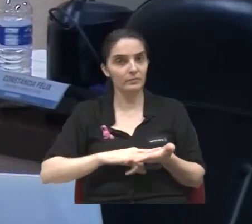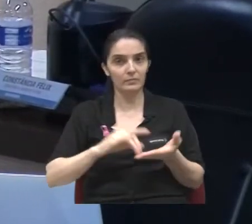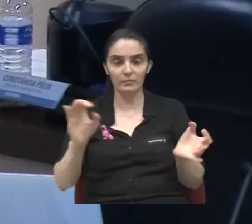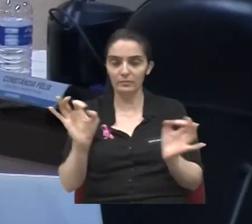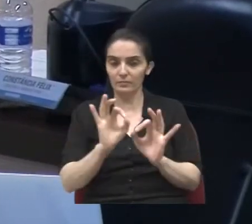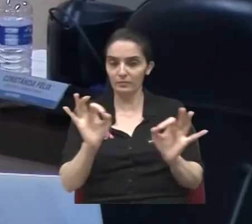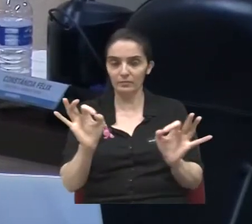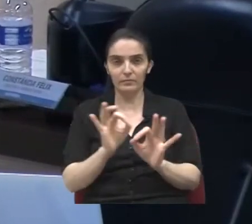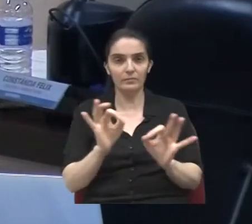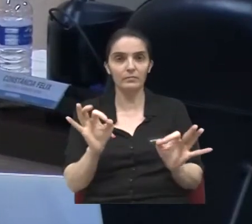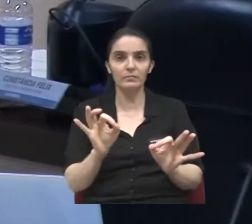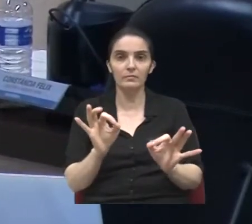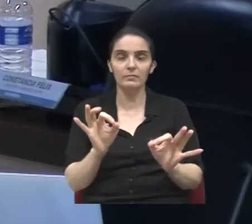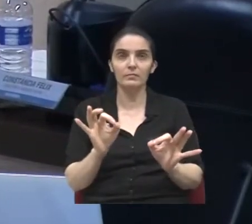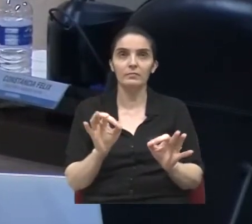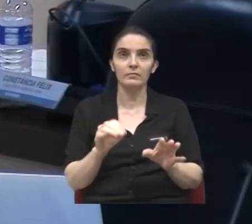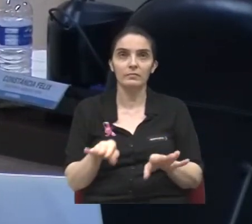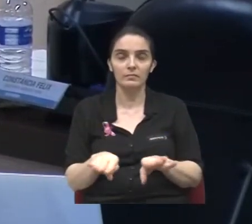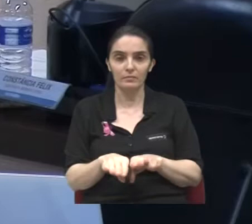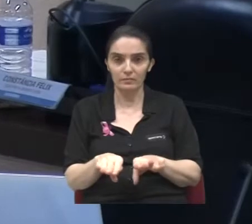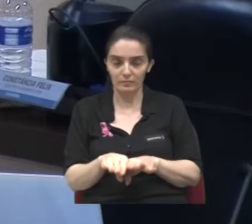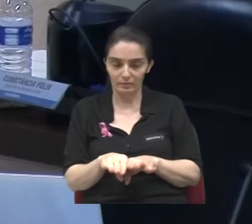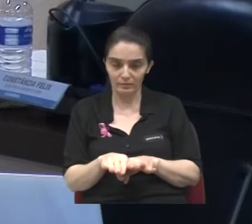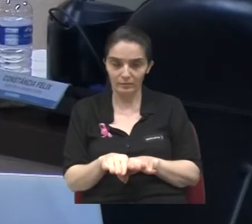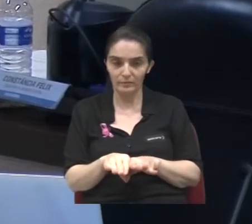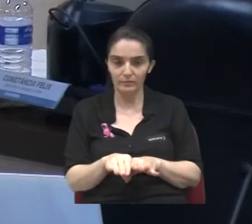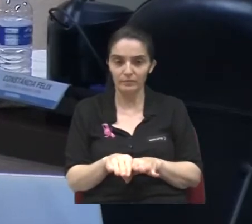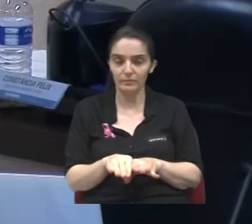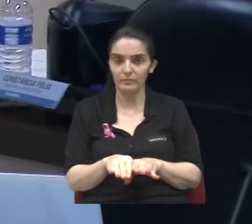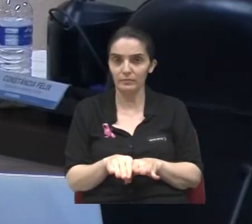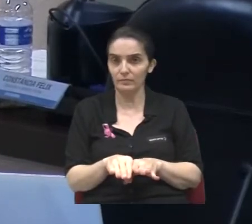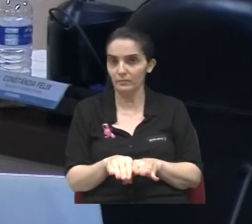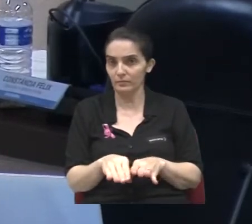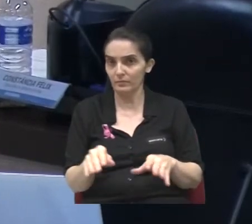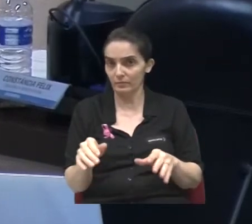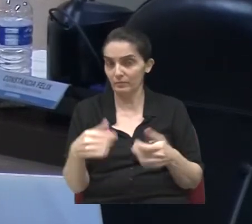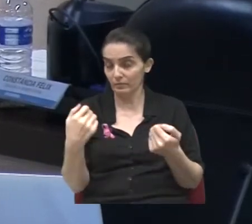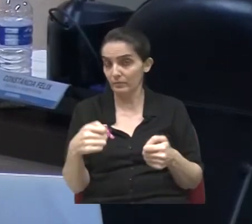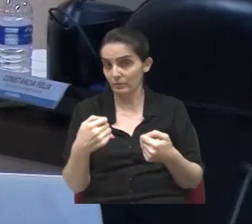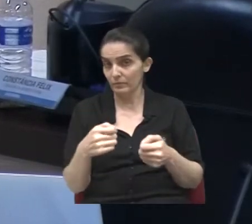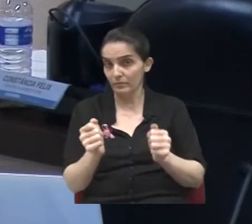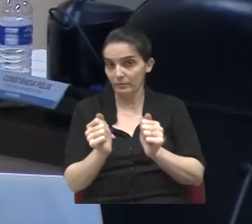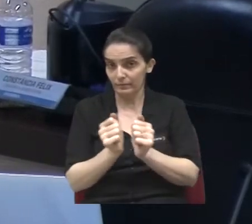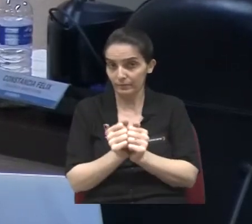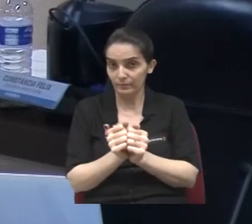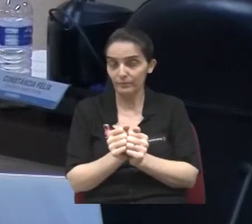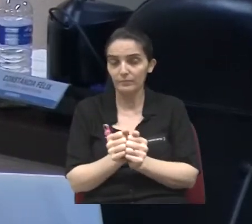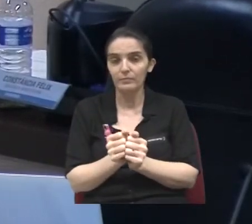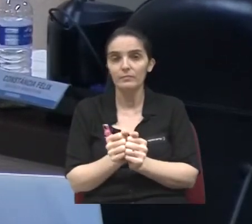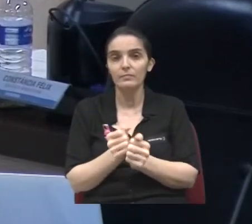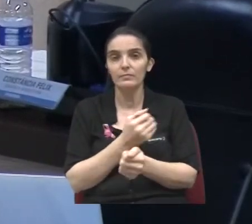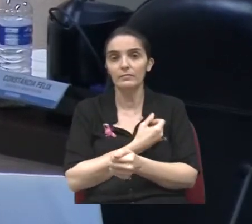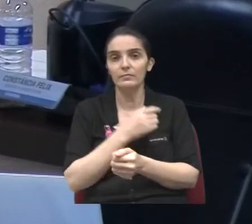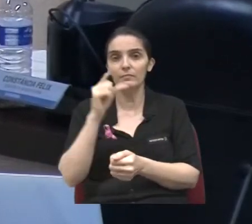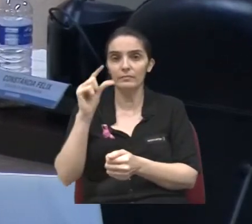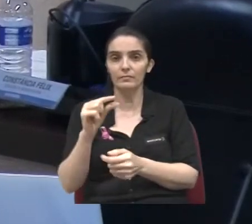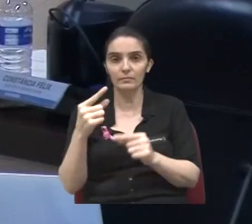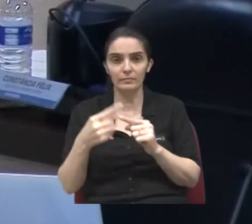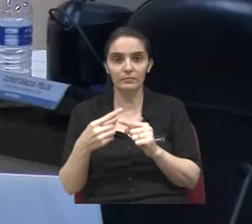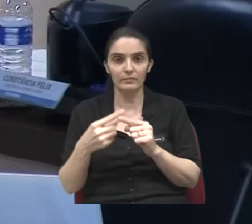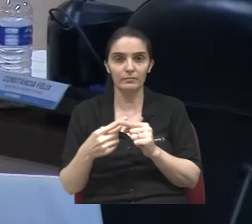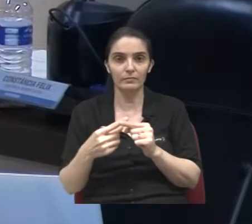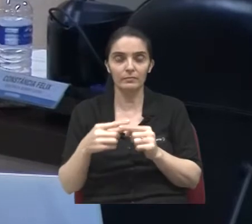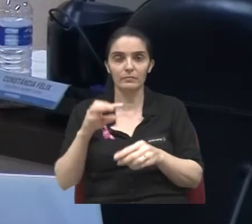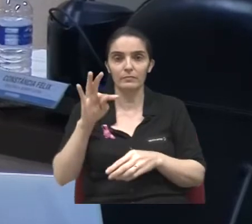legislativo, inclusive a participação que é pedida para os vereadores para compor um número mínimo, porque eu estou sem token até o dia